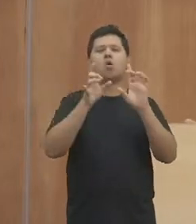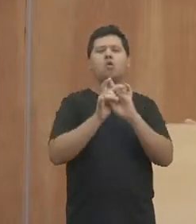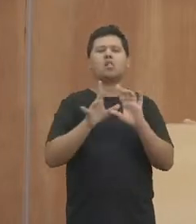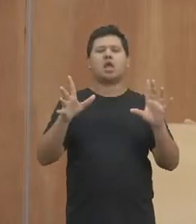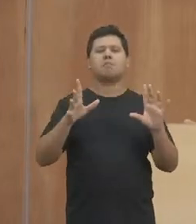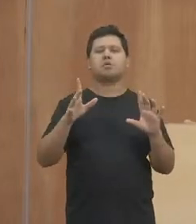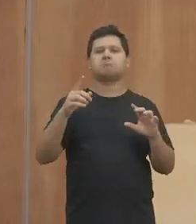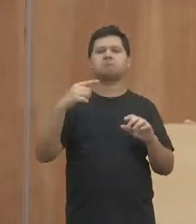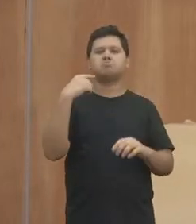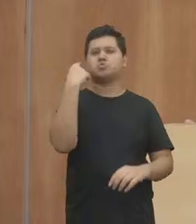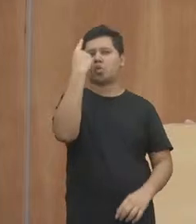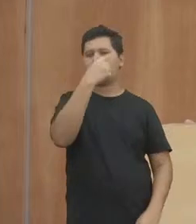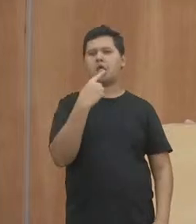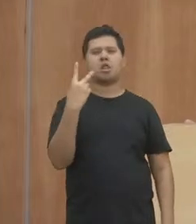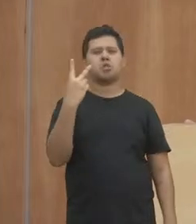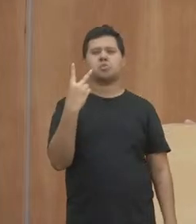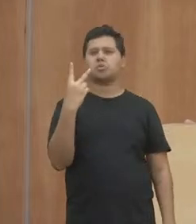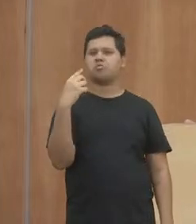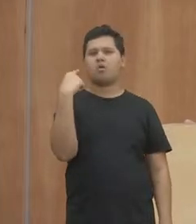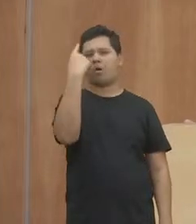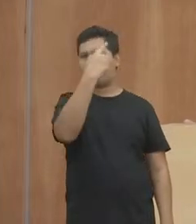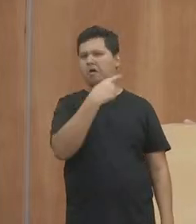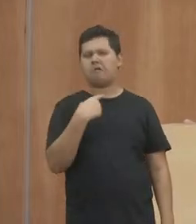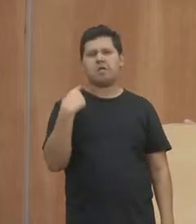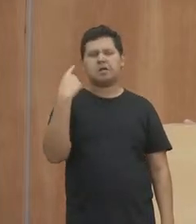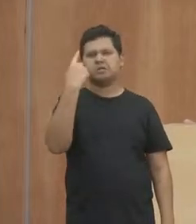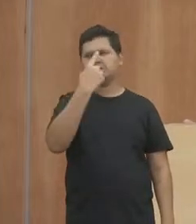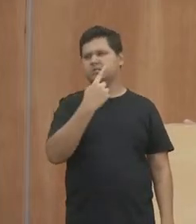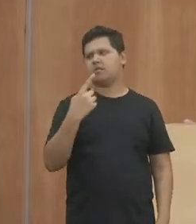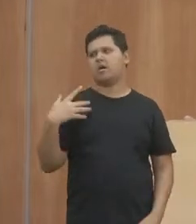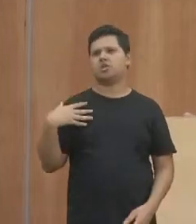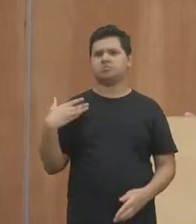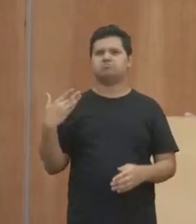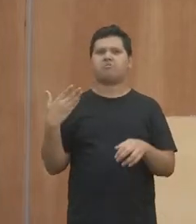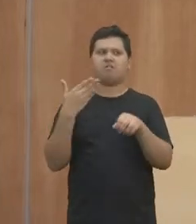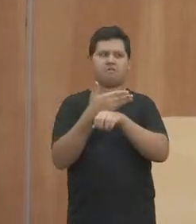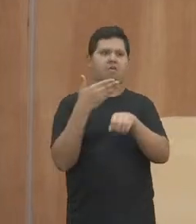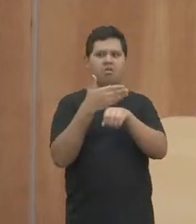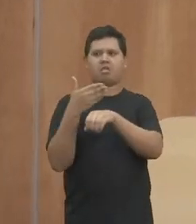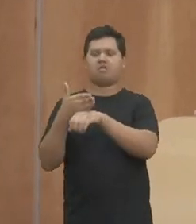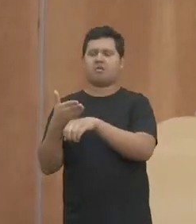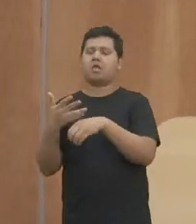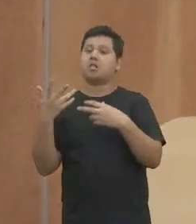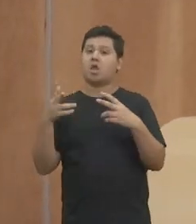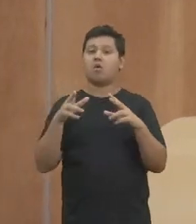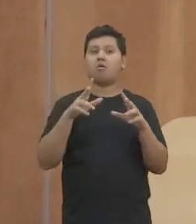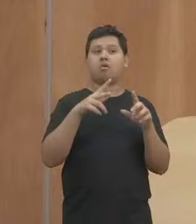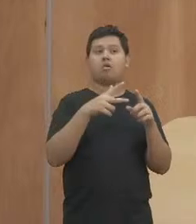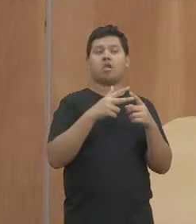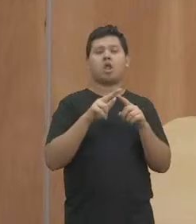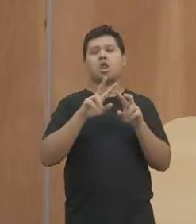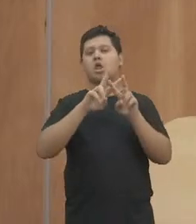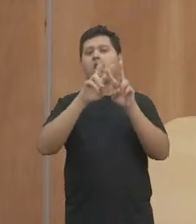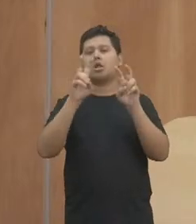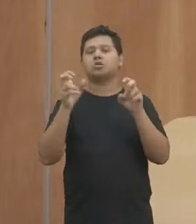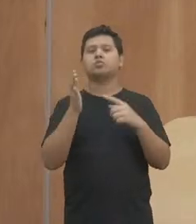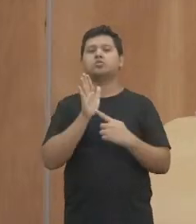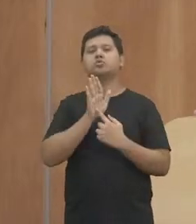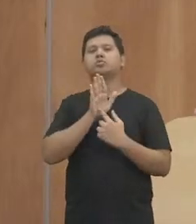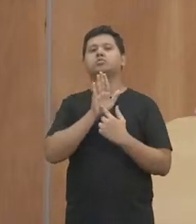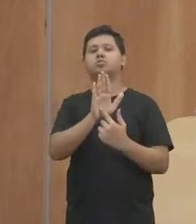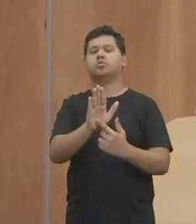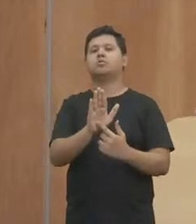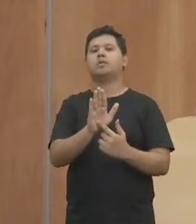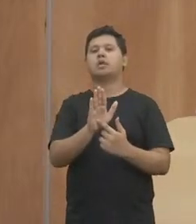mais de 2 horas, se você considera todas as falas dos vereadores. E, teoricamente, ele é para prestar contas para a população, mas a